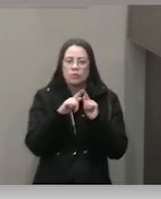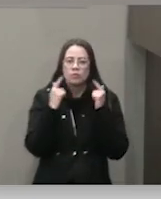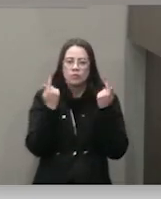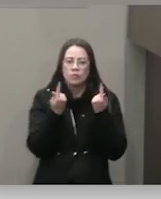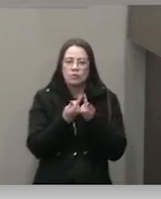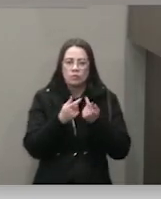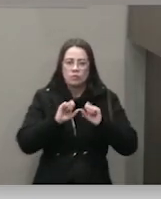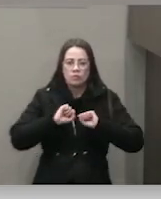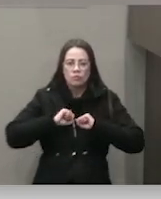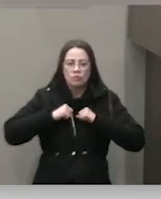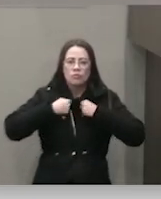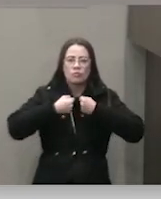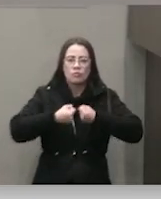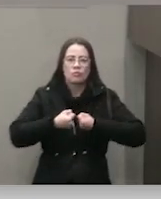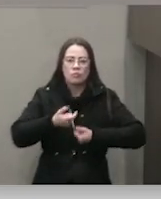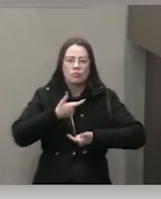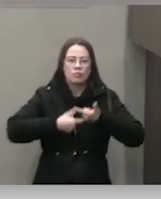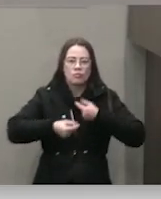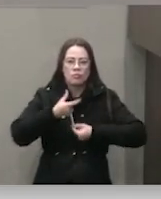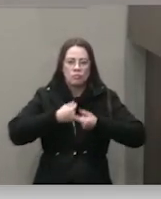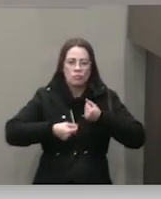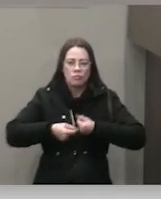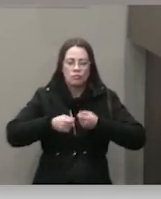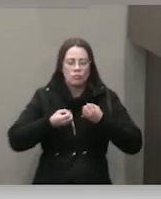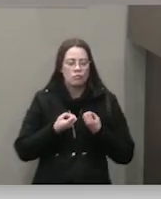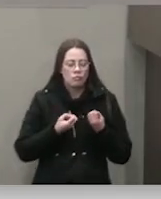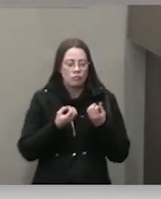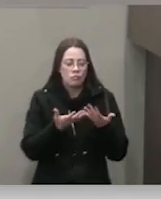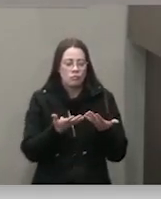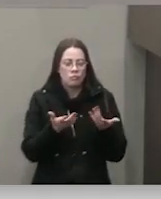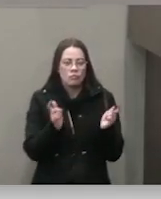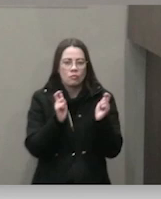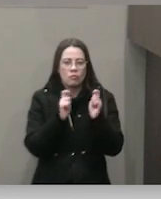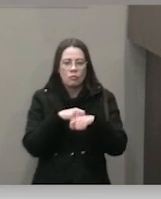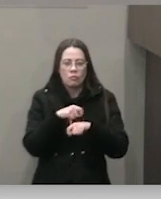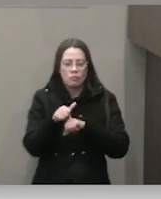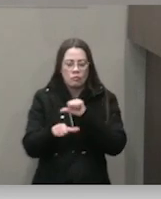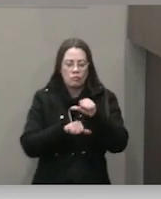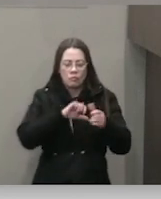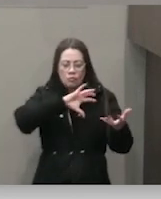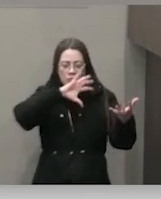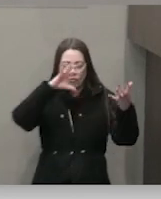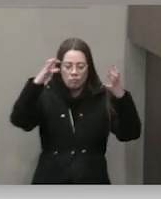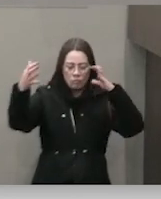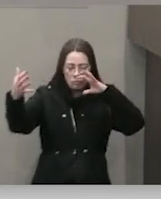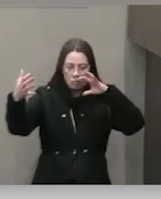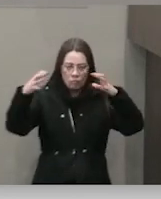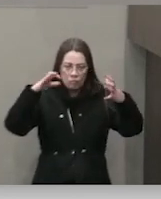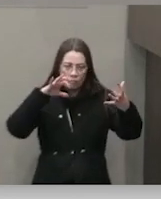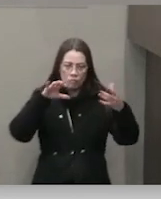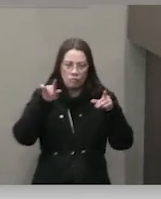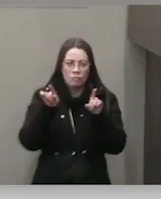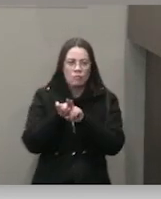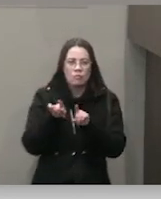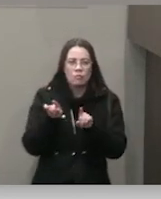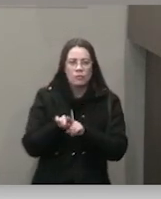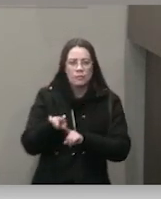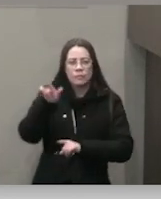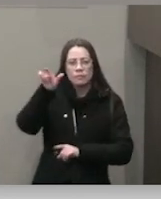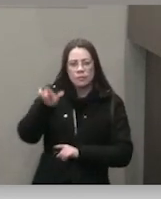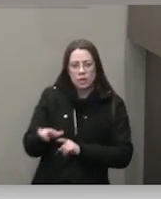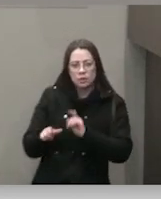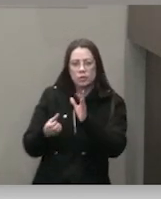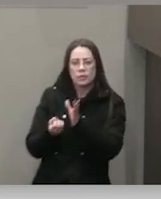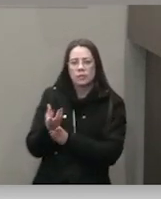somente fortalece a nossa economia e dá condições que, em meio a essas mudanças climáticas drásticas, os